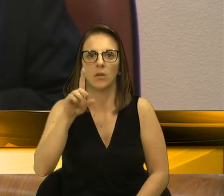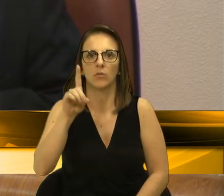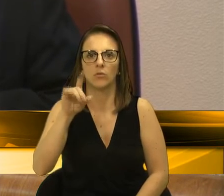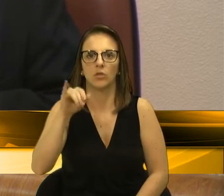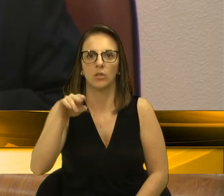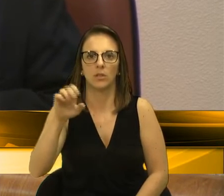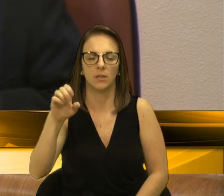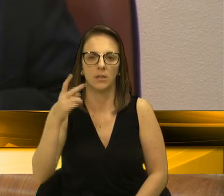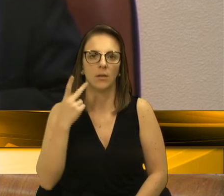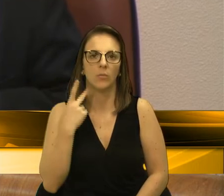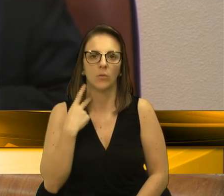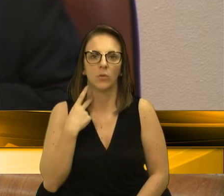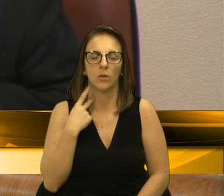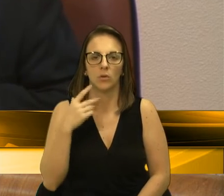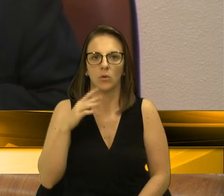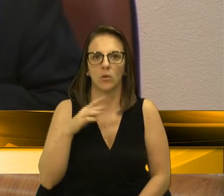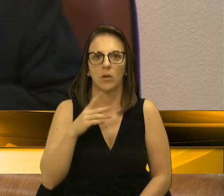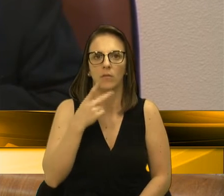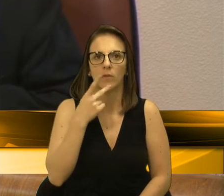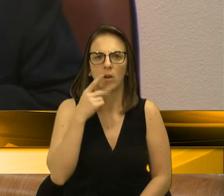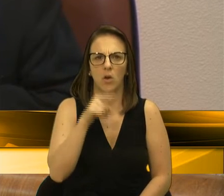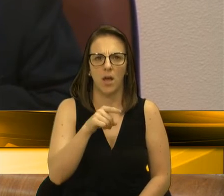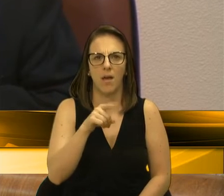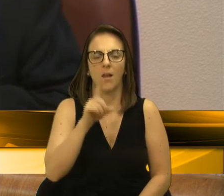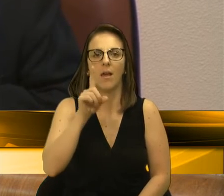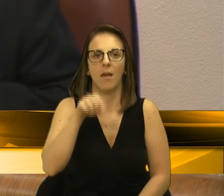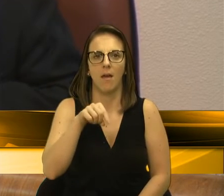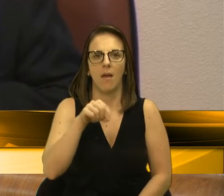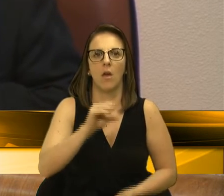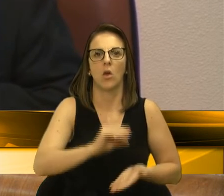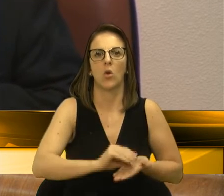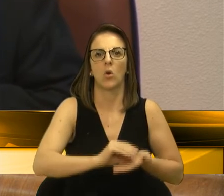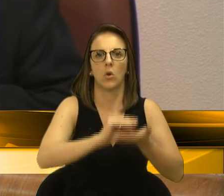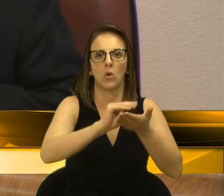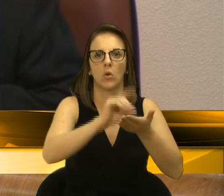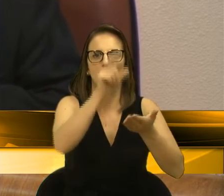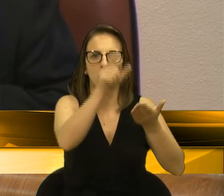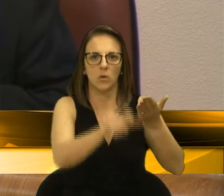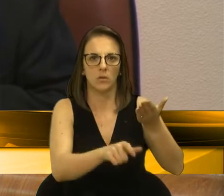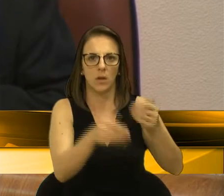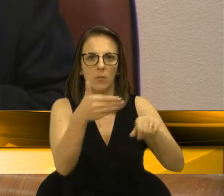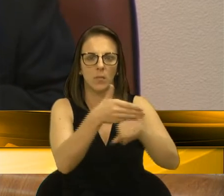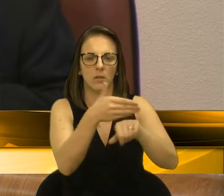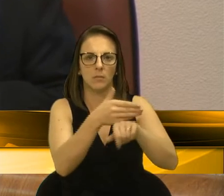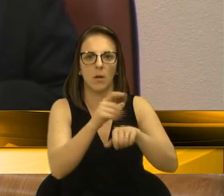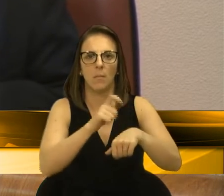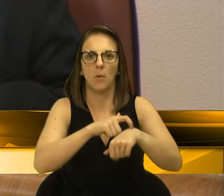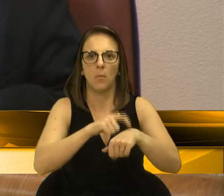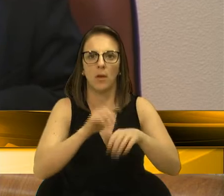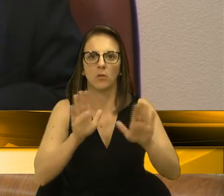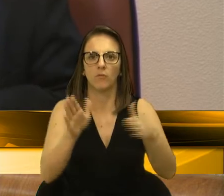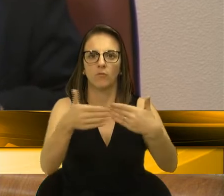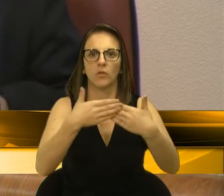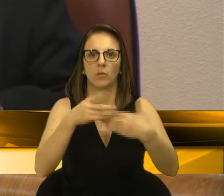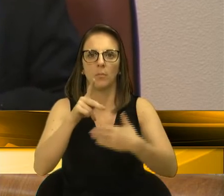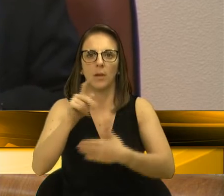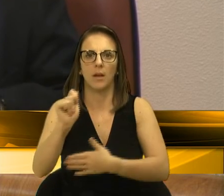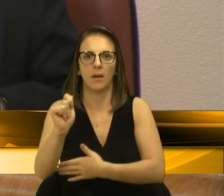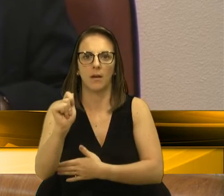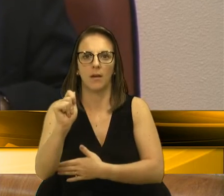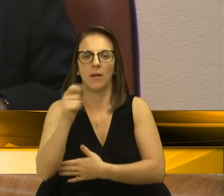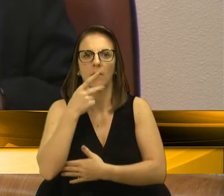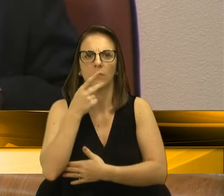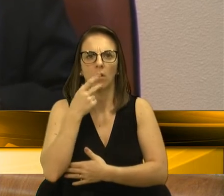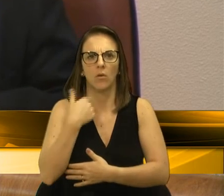abre aspas, conselheira do Conselho no momento do fechamento do PA 24 horas, que foram solicitadas